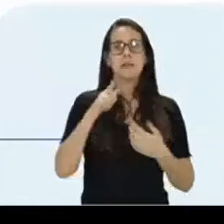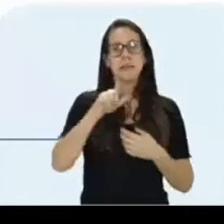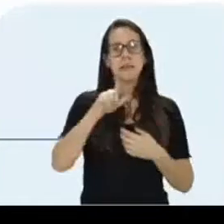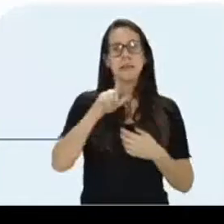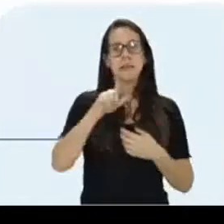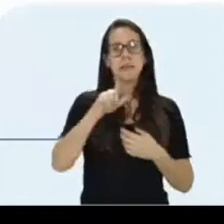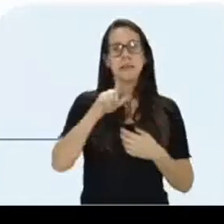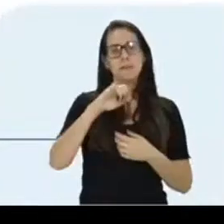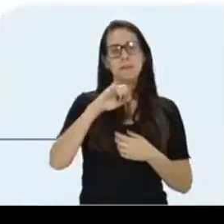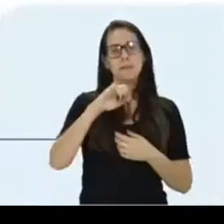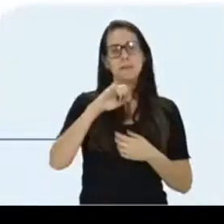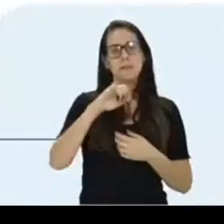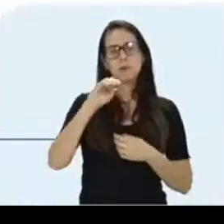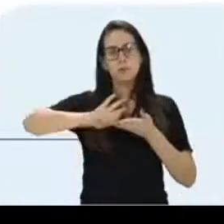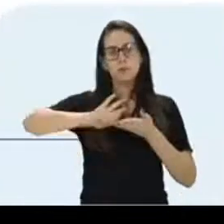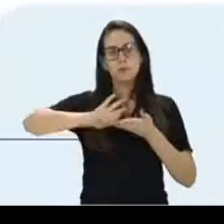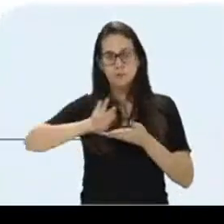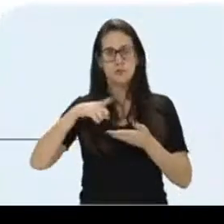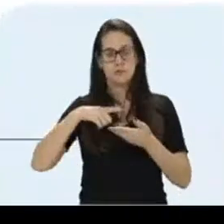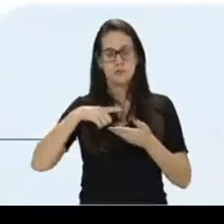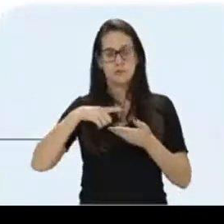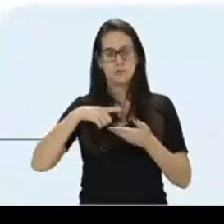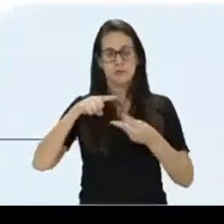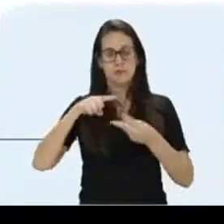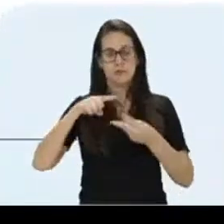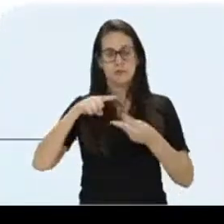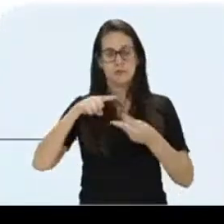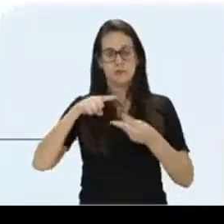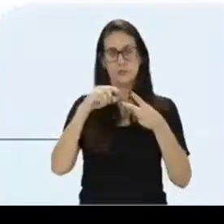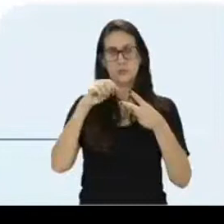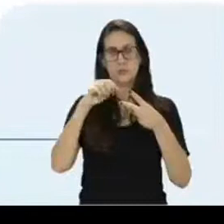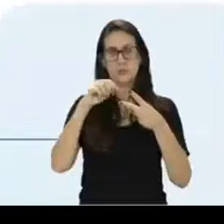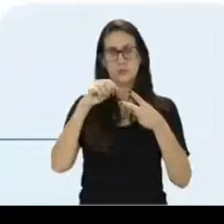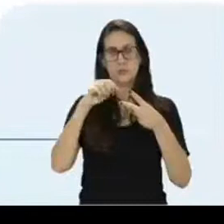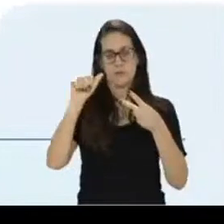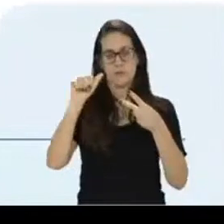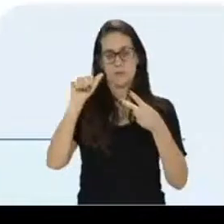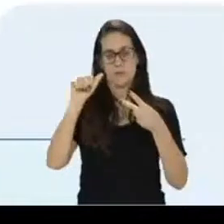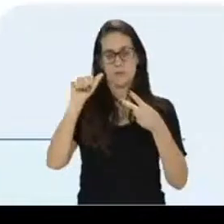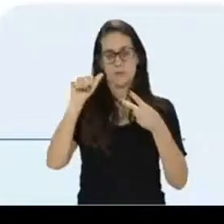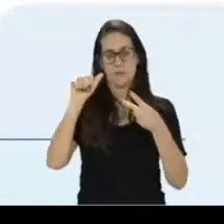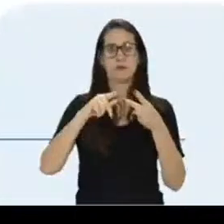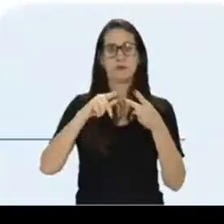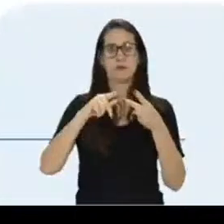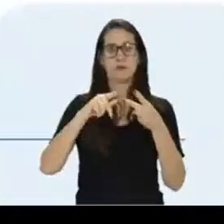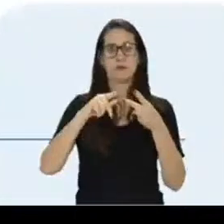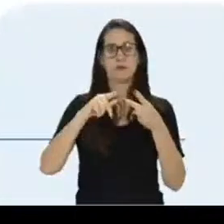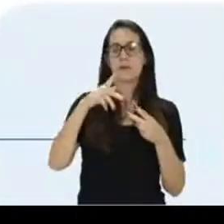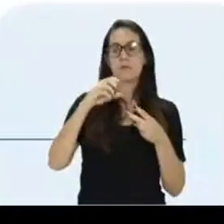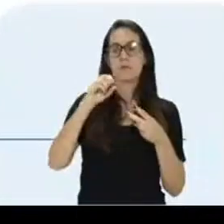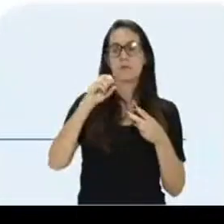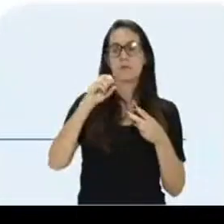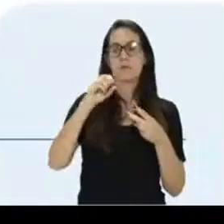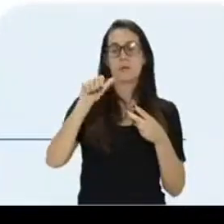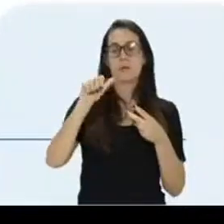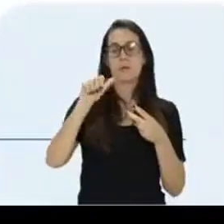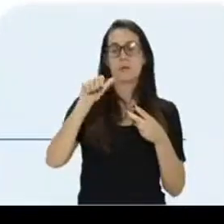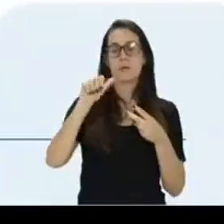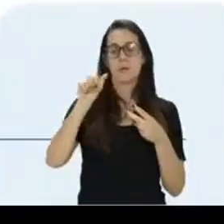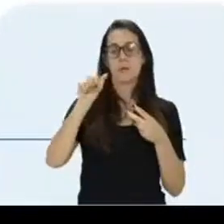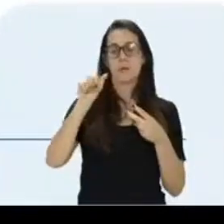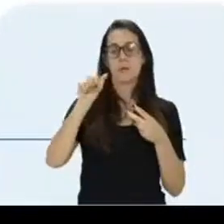essas estruturas que possuem essas duas regiões, aqui polar e apolar, eu também tenho outras moléculas de lipídios, como o